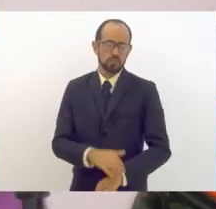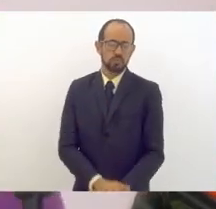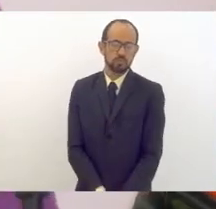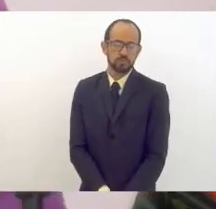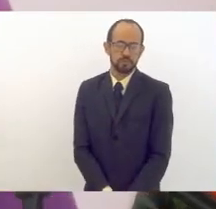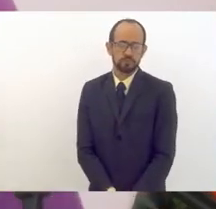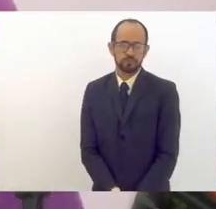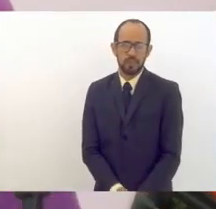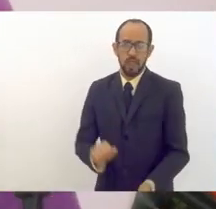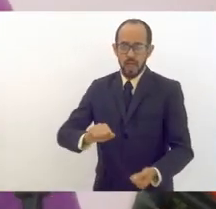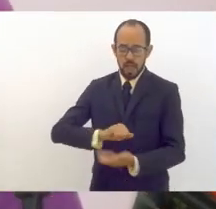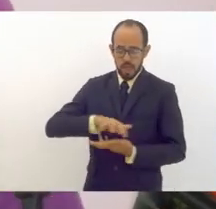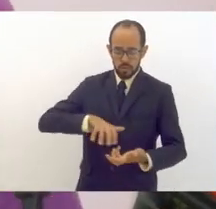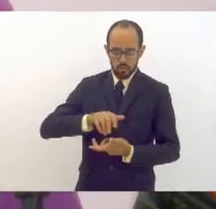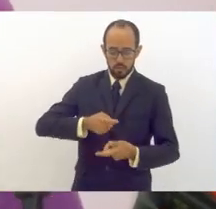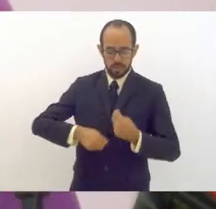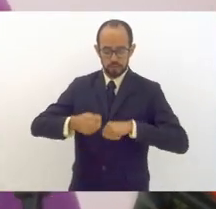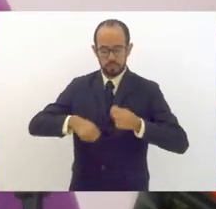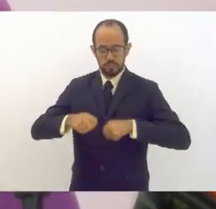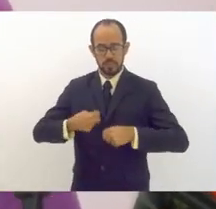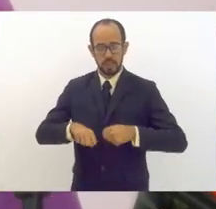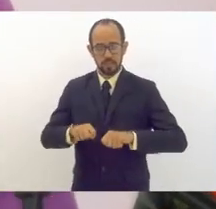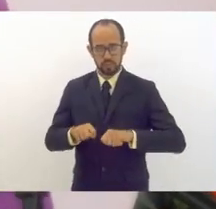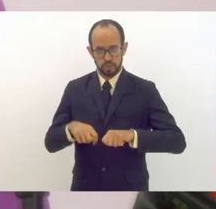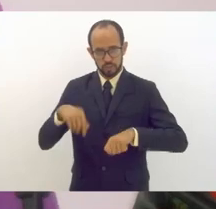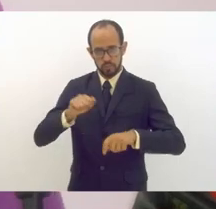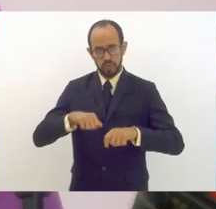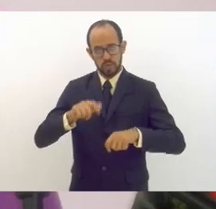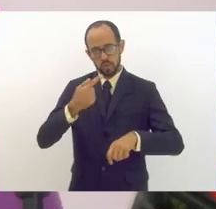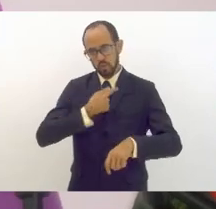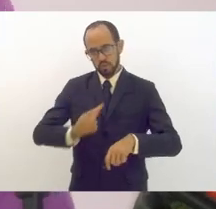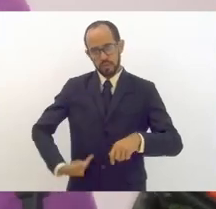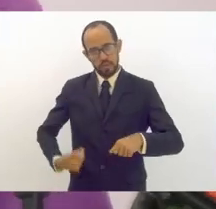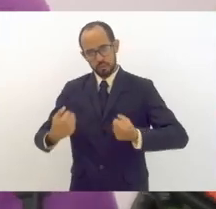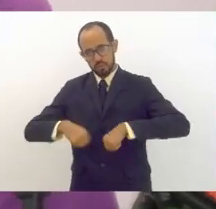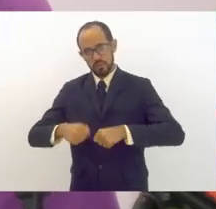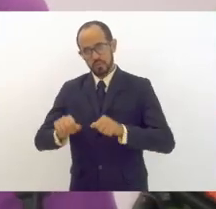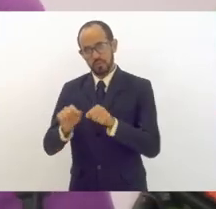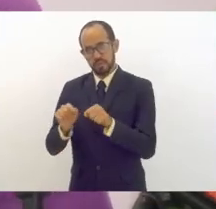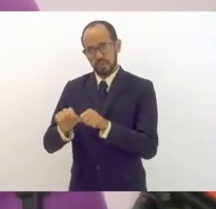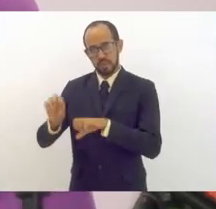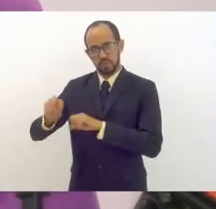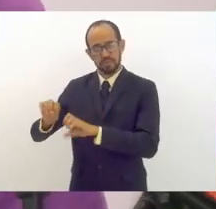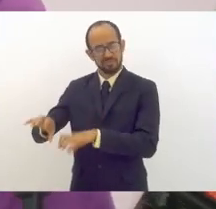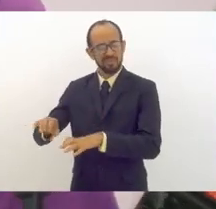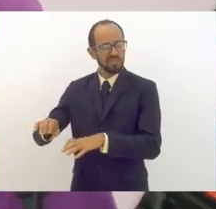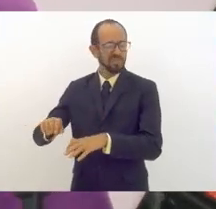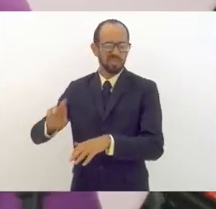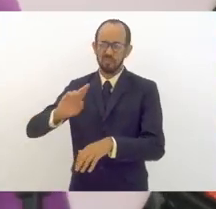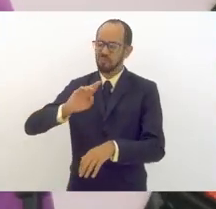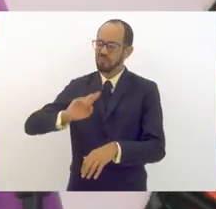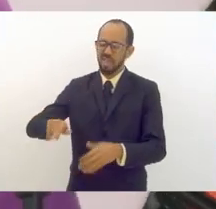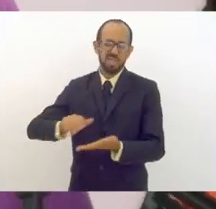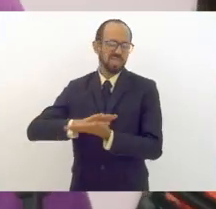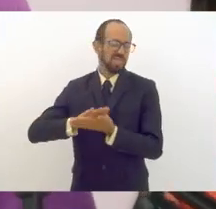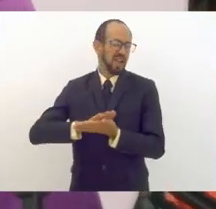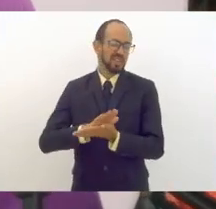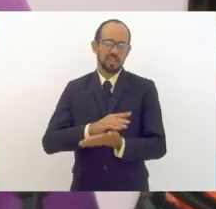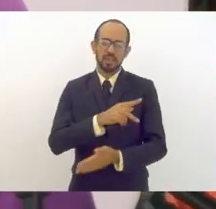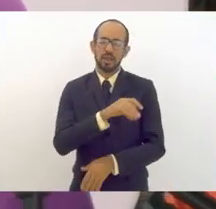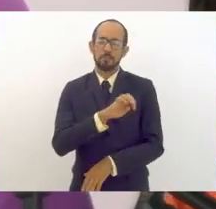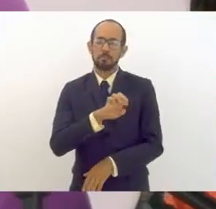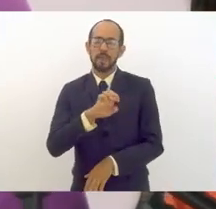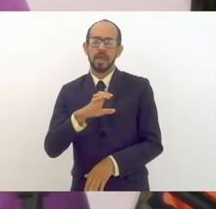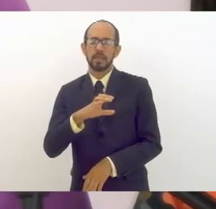A reforma administrativa que o governo do Estado precisa fazer na área da educação tem nada a ver com o que é discutido hoje em PEC 32, governo Bolsonaro,